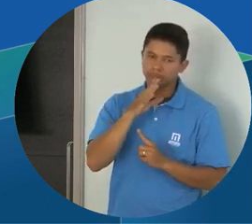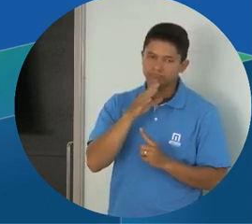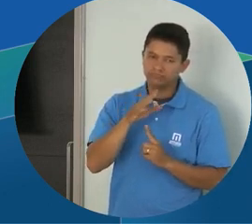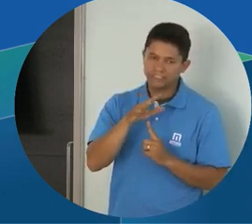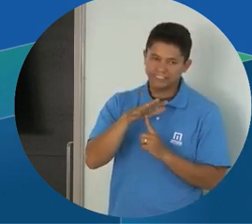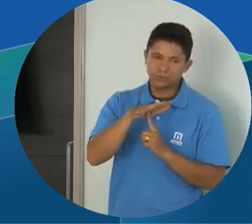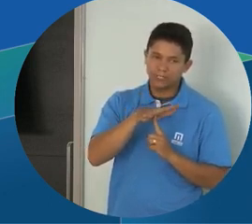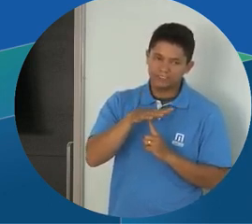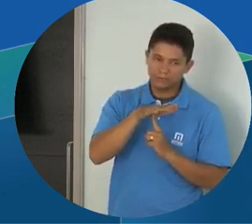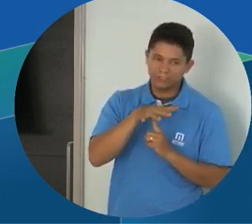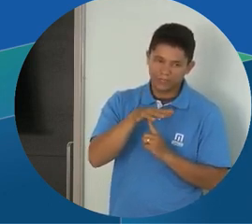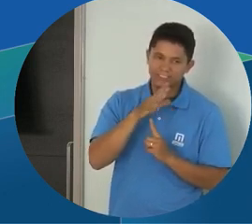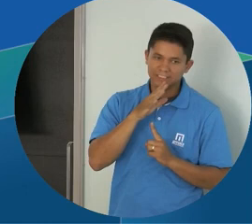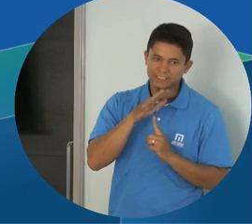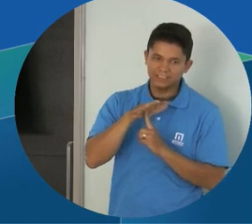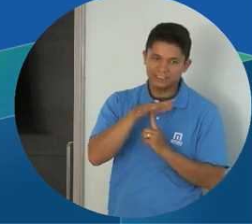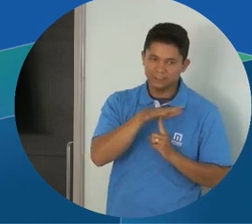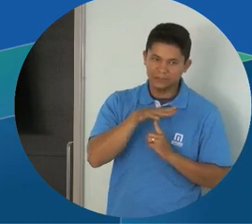segurança é um pouco menor.